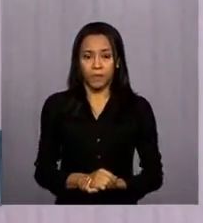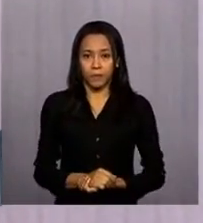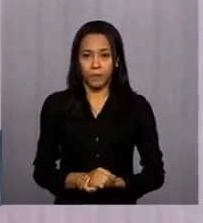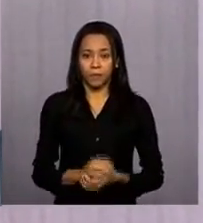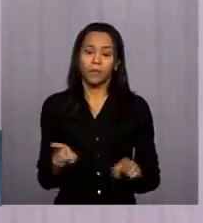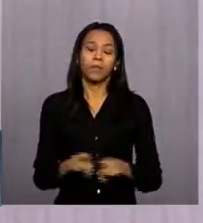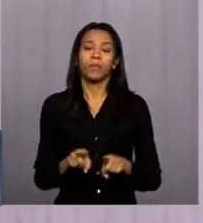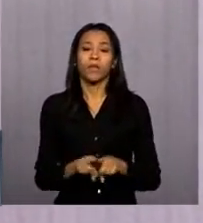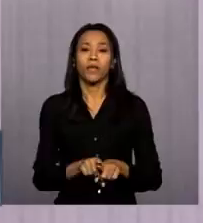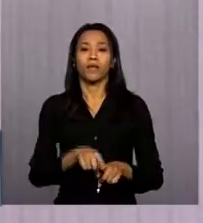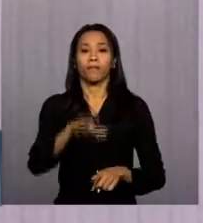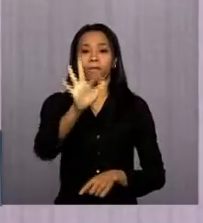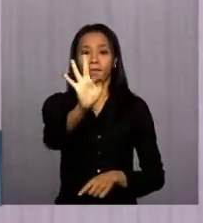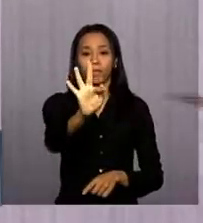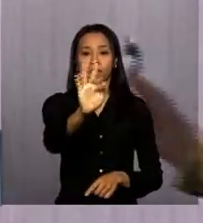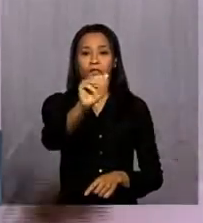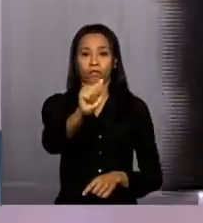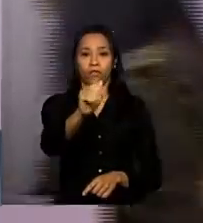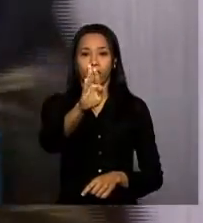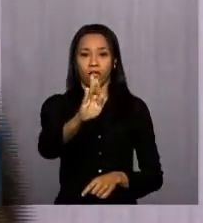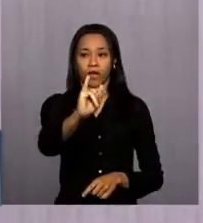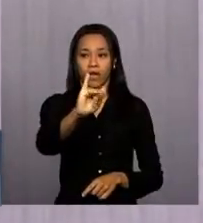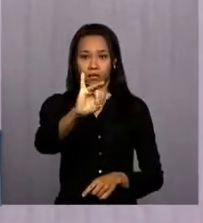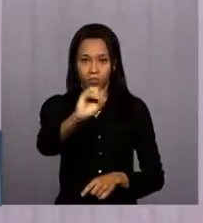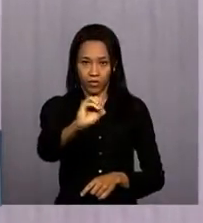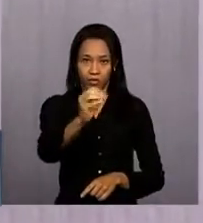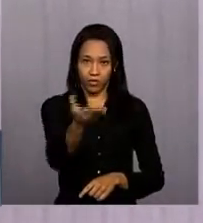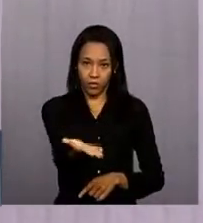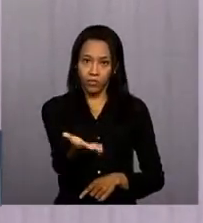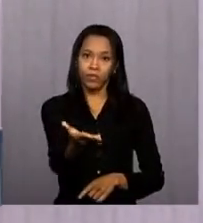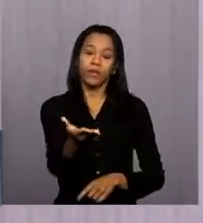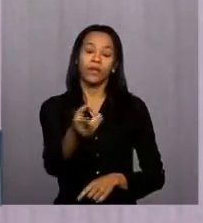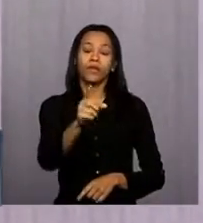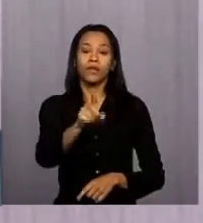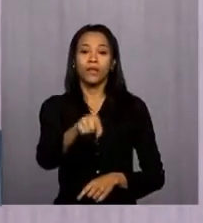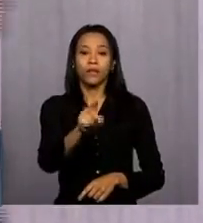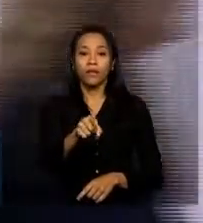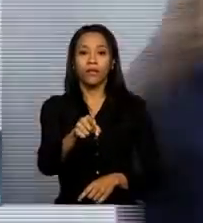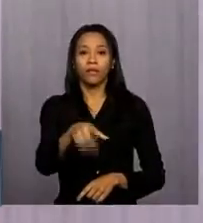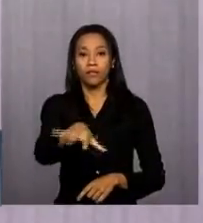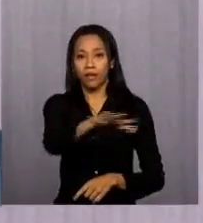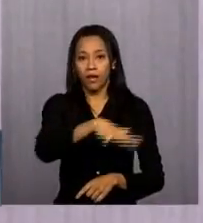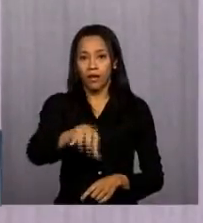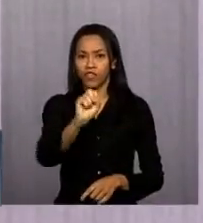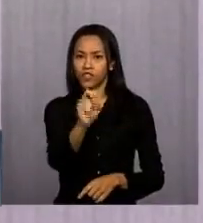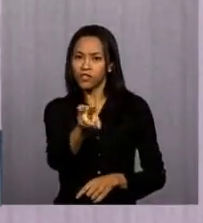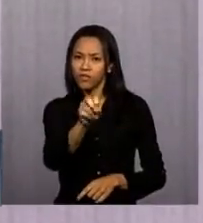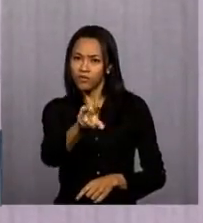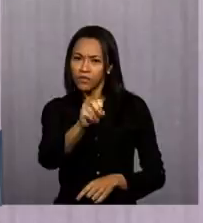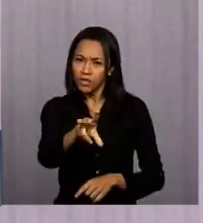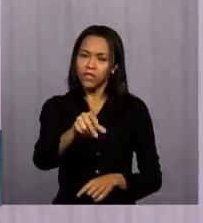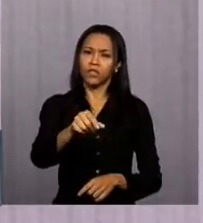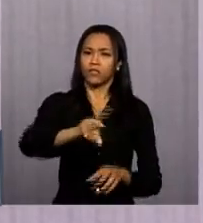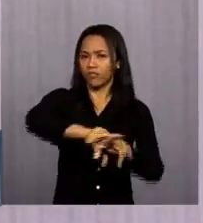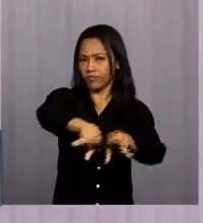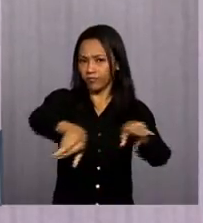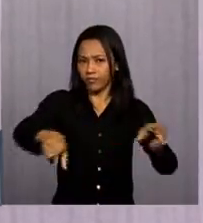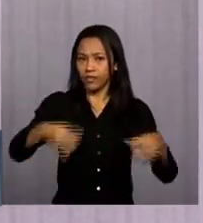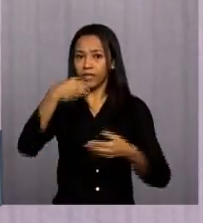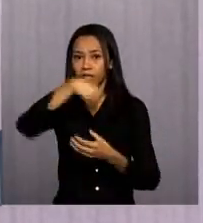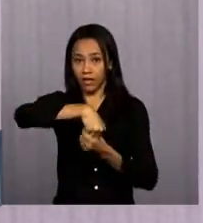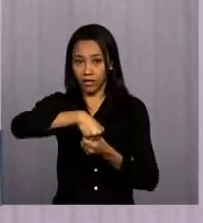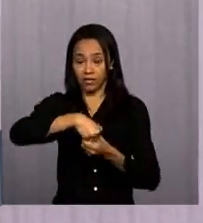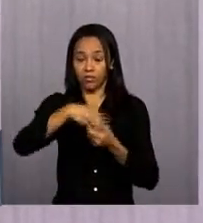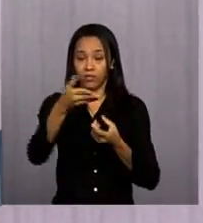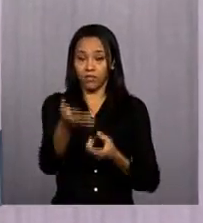Fábio Mesquita, diretor do Departamento de DST, AIDS e Hepatites Virais do Ministério da Saúde, representando o secretário